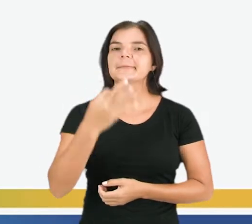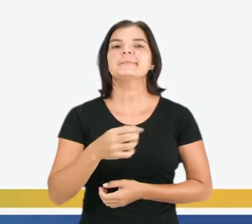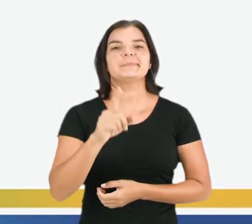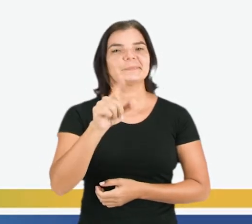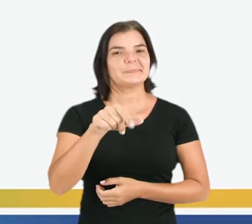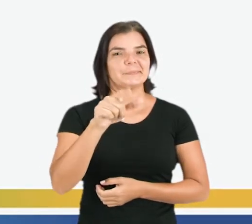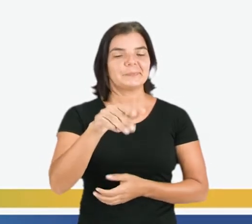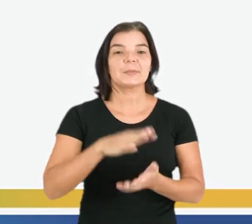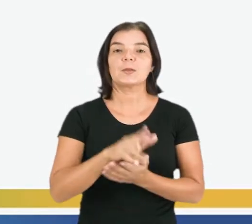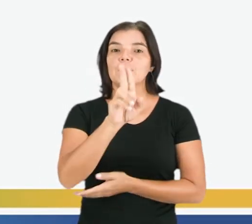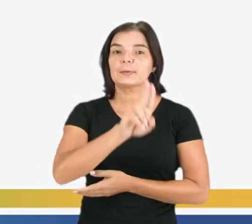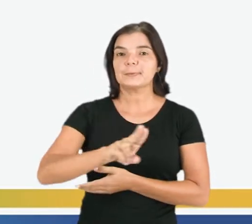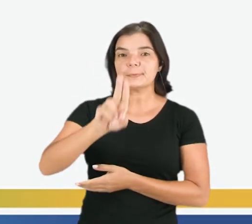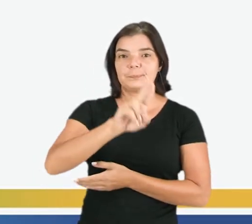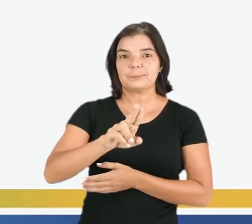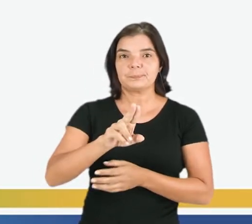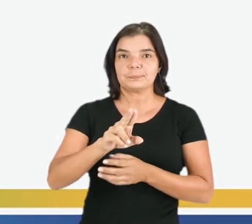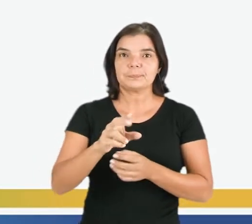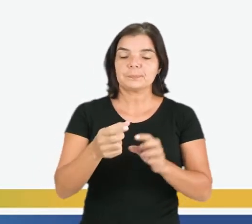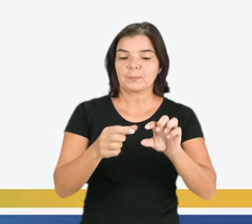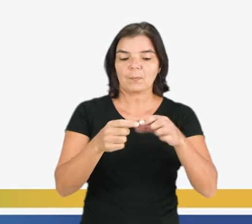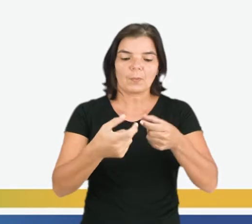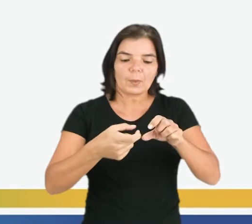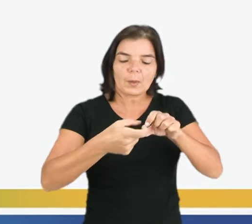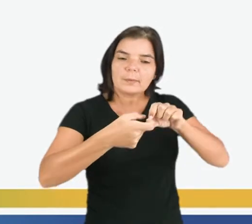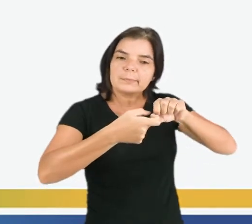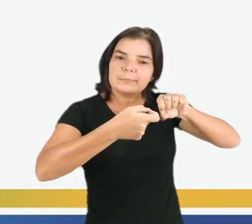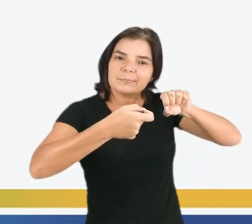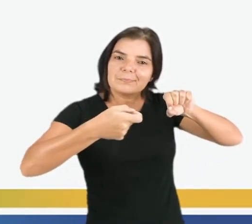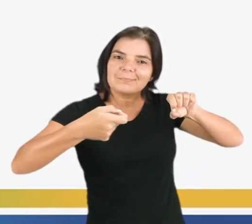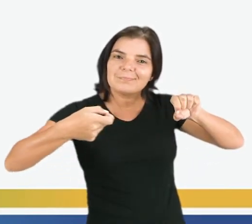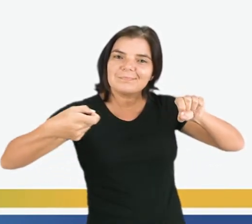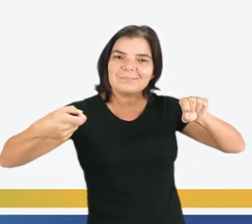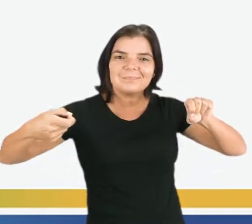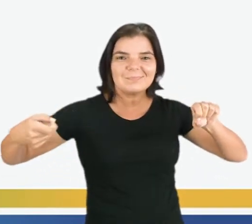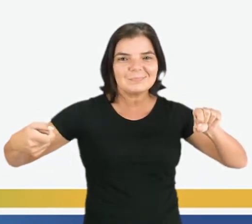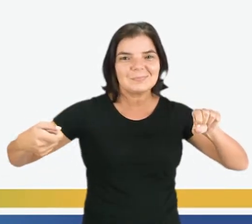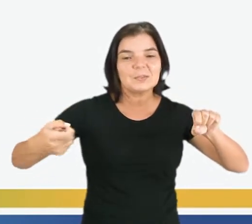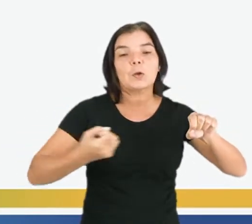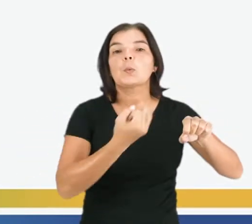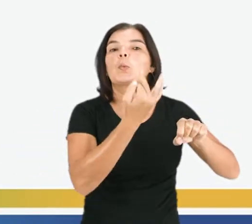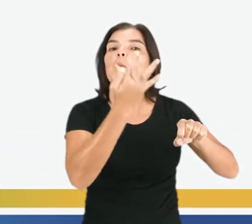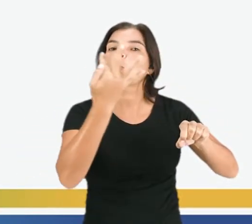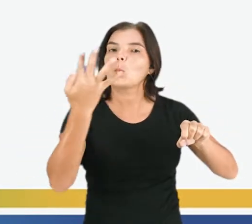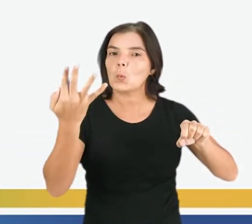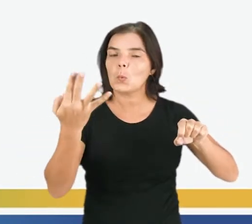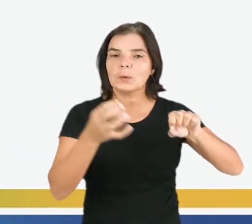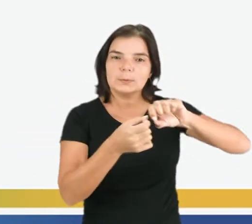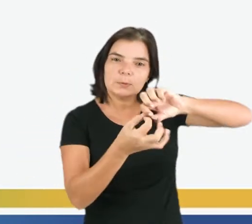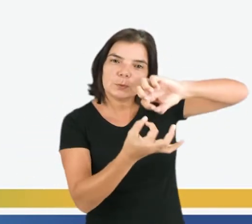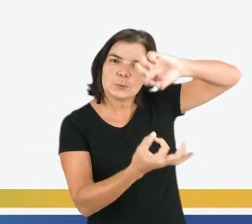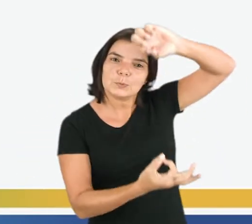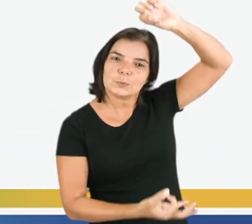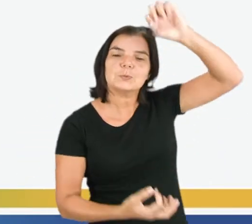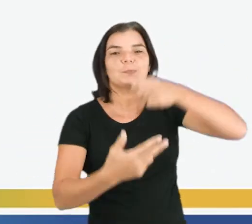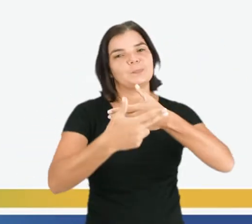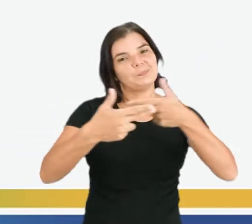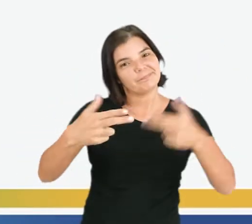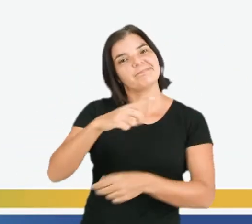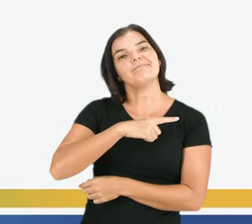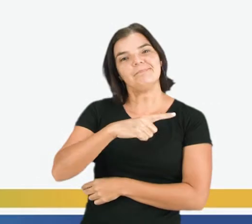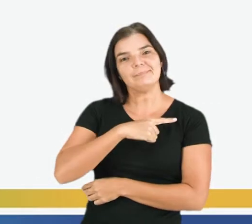Stretch. Usamos uma trena como a Stretch para medir quanto de comprimento e de largura um objeto